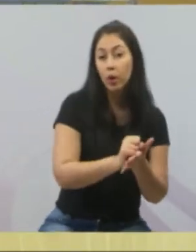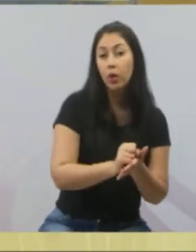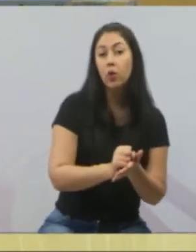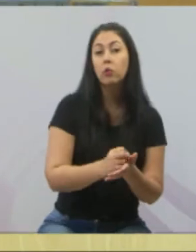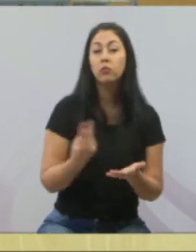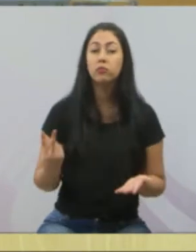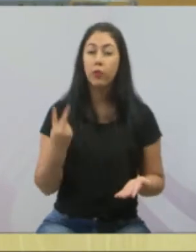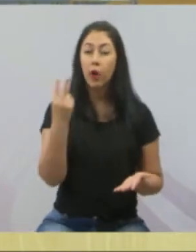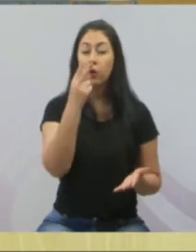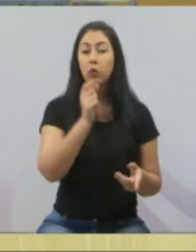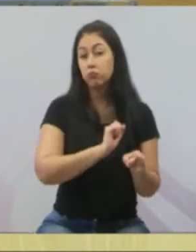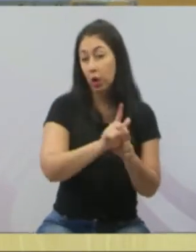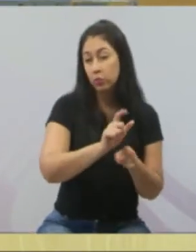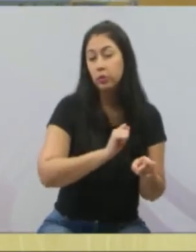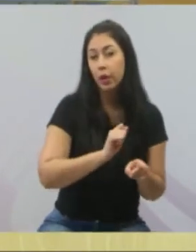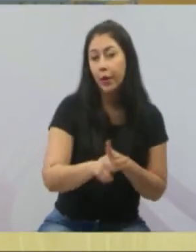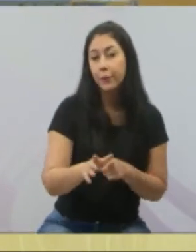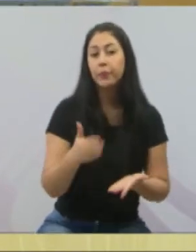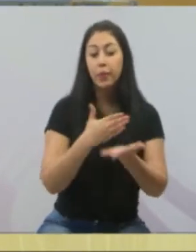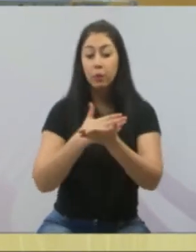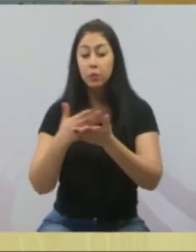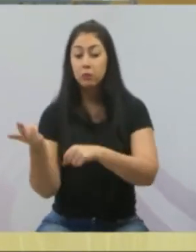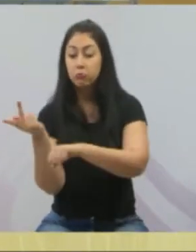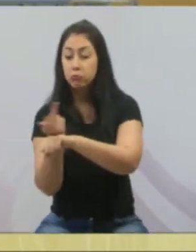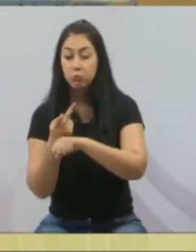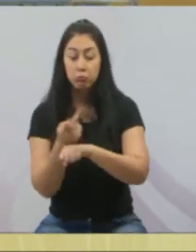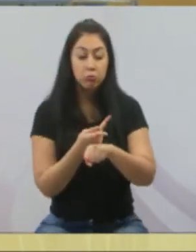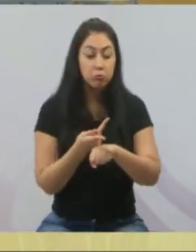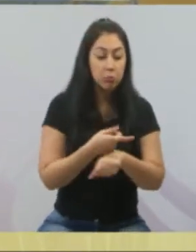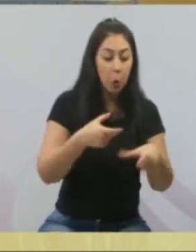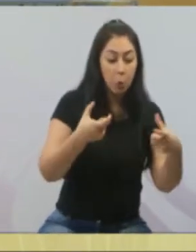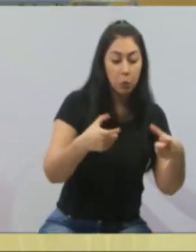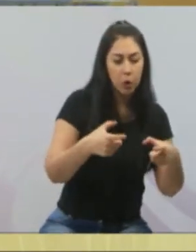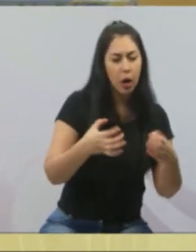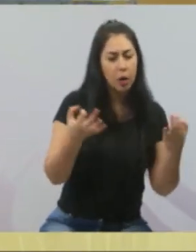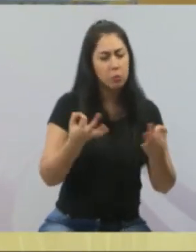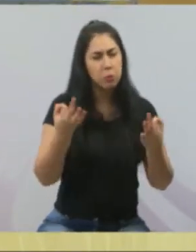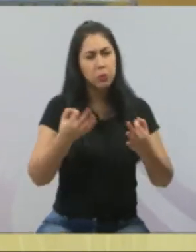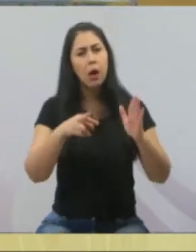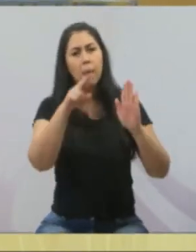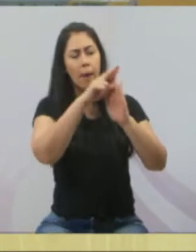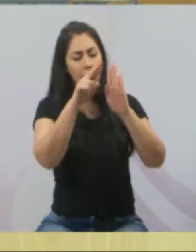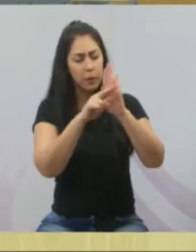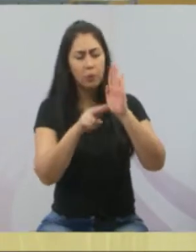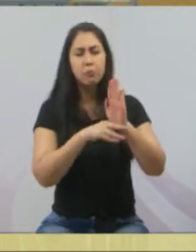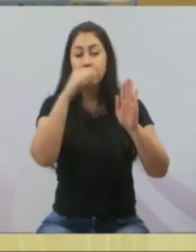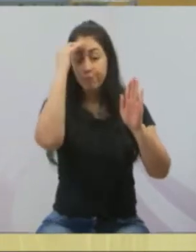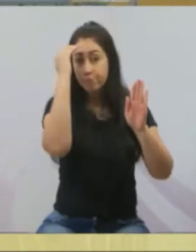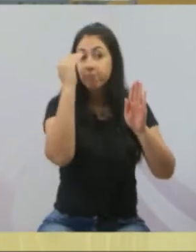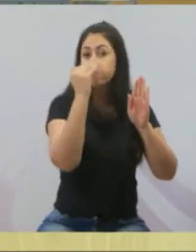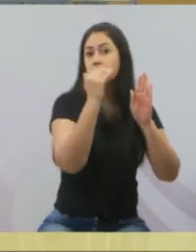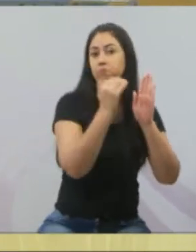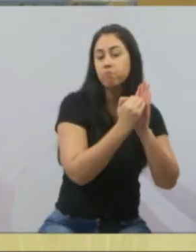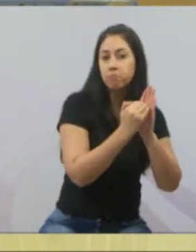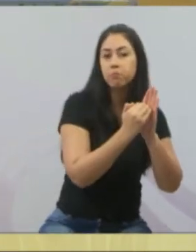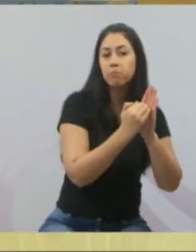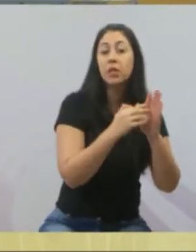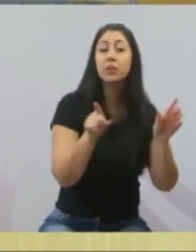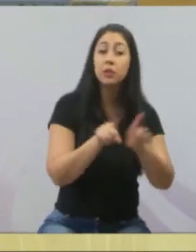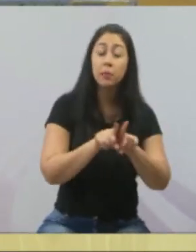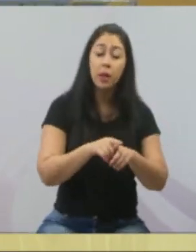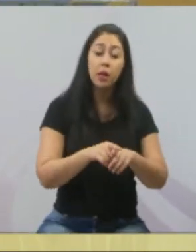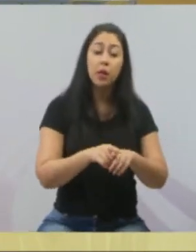Casa, ouvido e aprovado pela Igreja de Plenário, cumpridas as formalidades regimentais, seja oficiado ao DR, Departamento de Estradas de Rodagem, Estado de São Paulo, solicitando